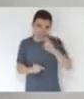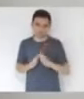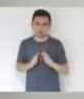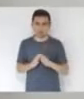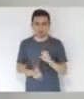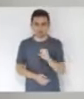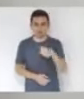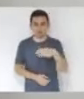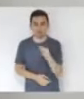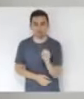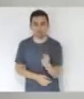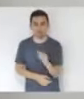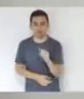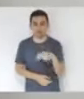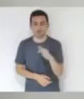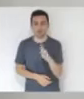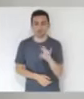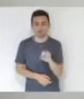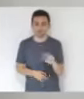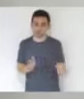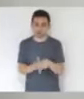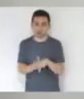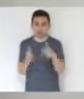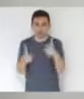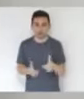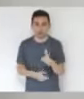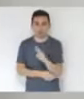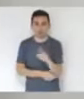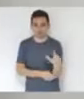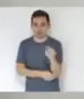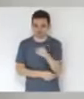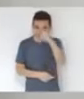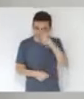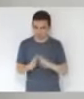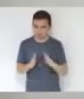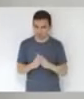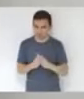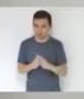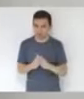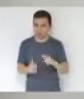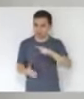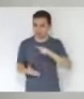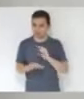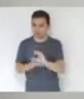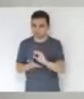Santo Antônio, em Blumenau. Deputado Mocelin, o hospital recebe mensalmente